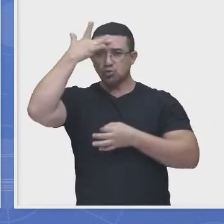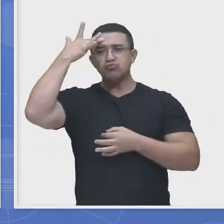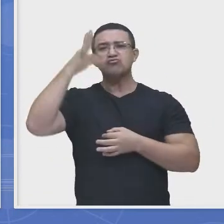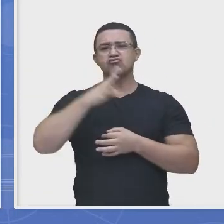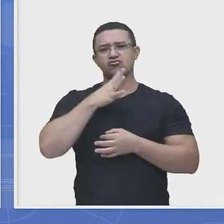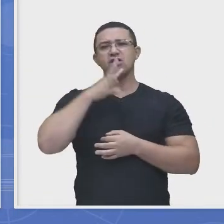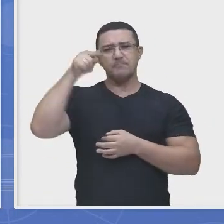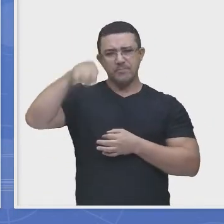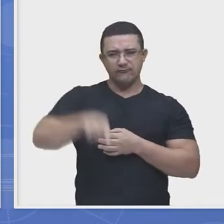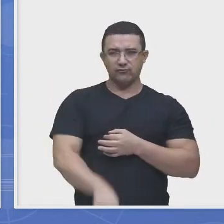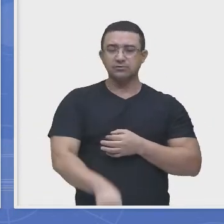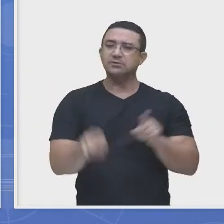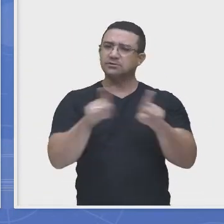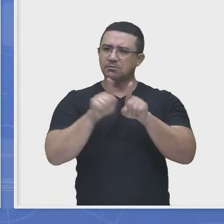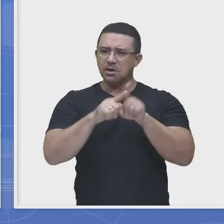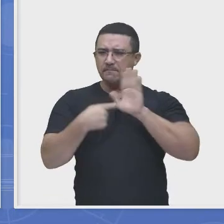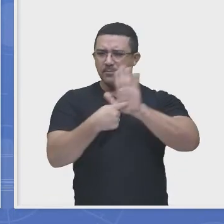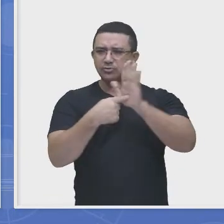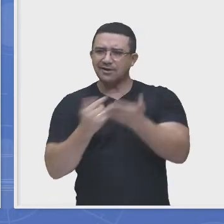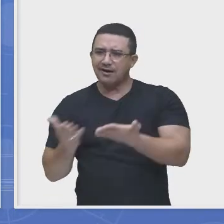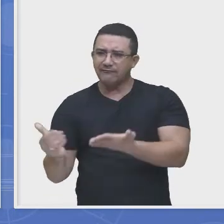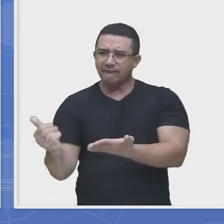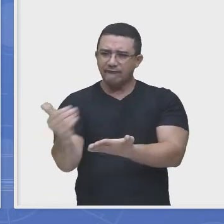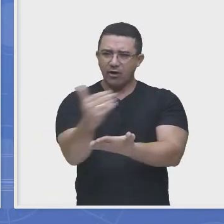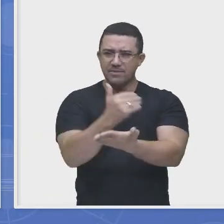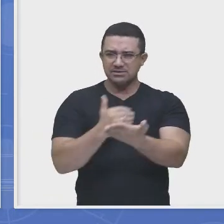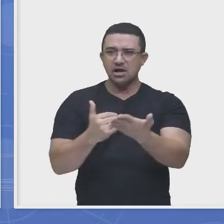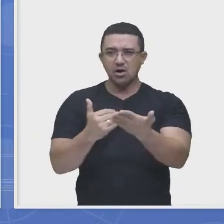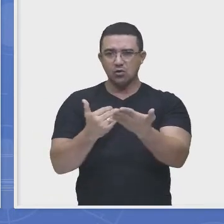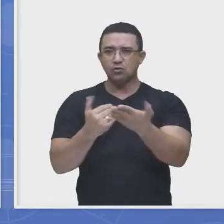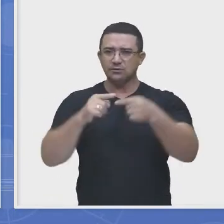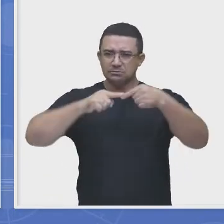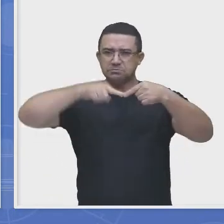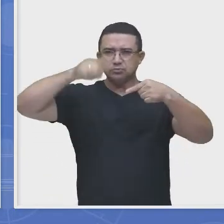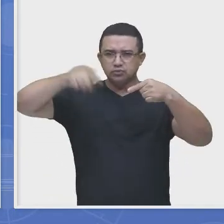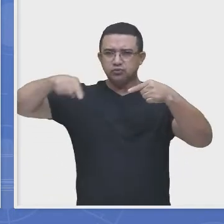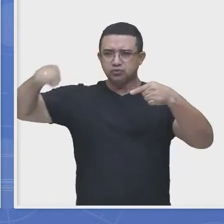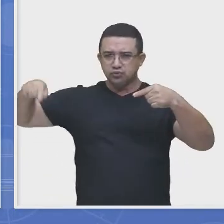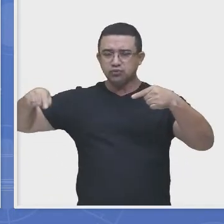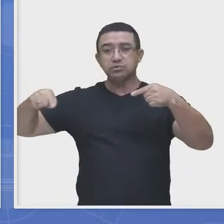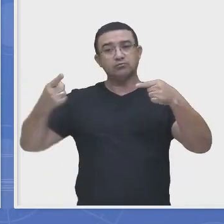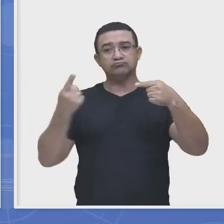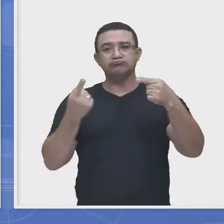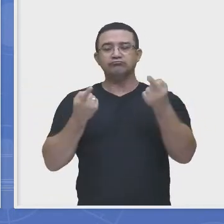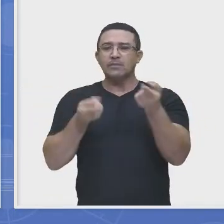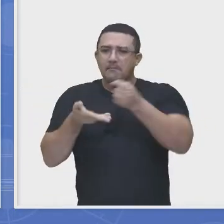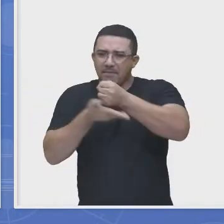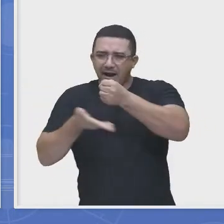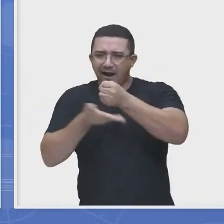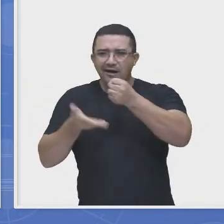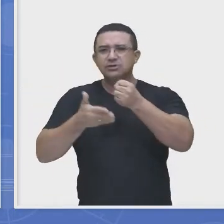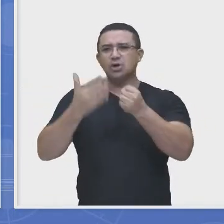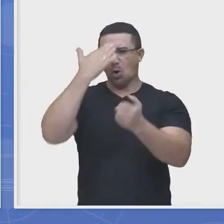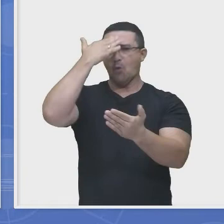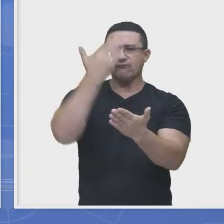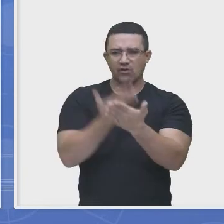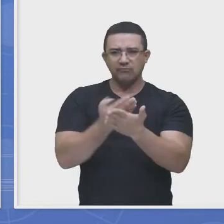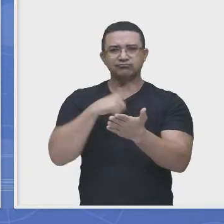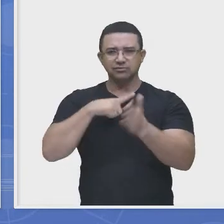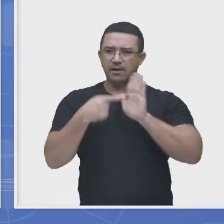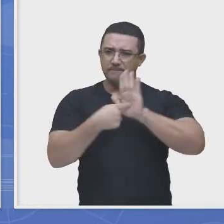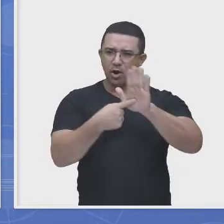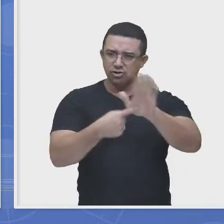trazer dados estatísticos, ou seja, buscar em fontes confiáveis, né, que trazem essas informações, como o